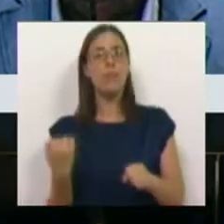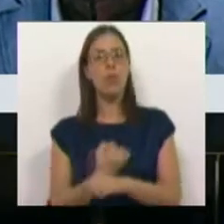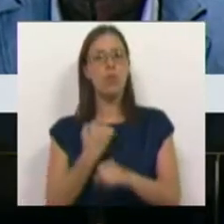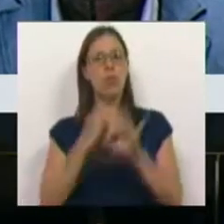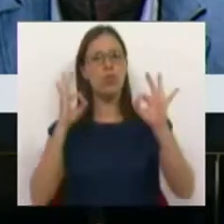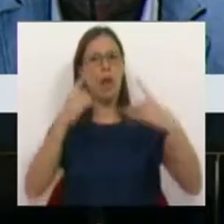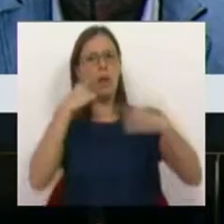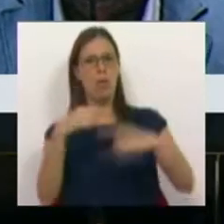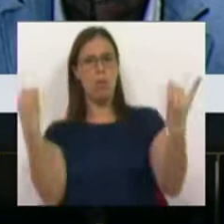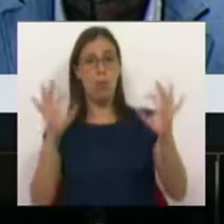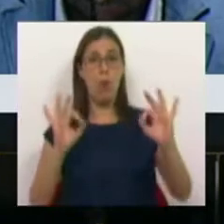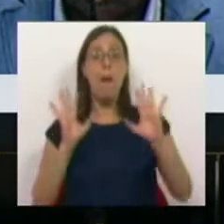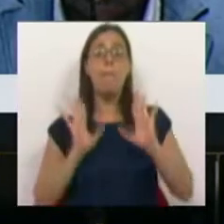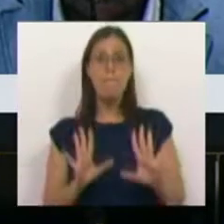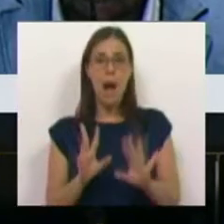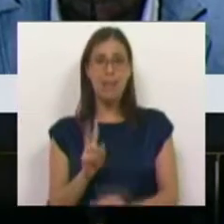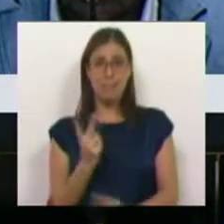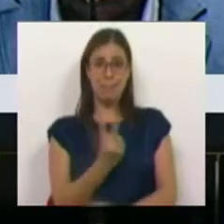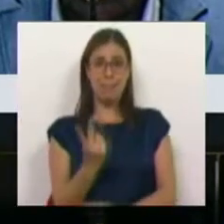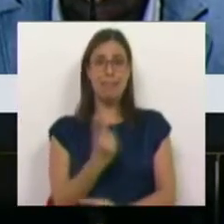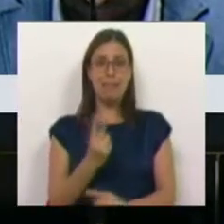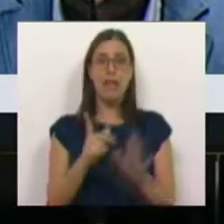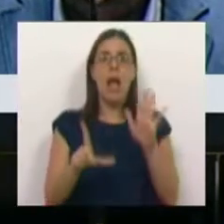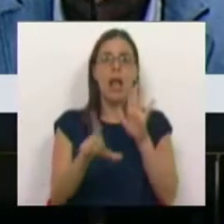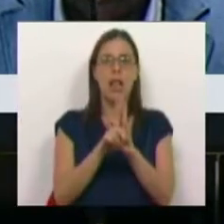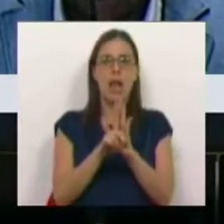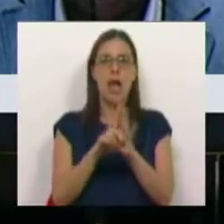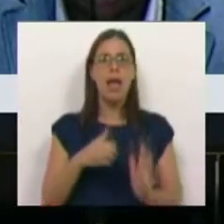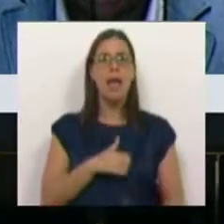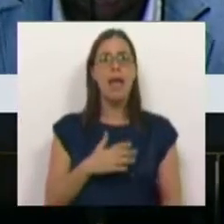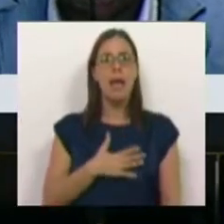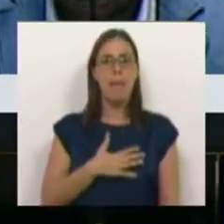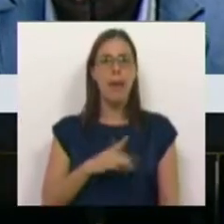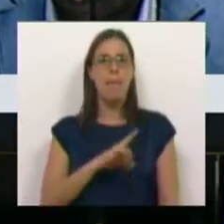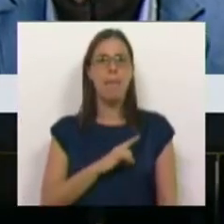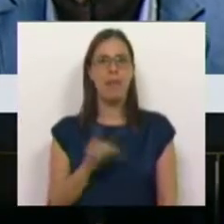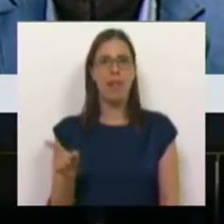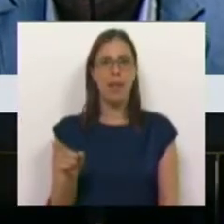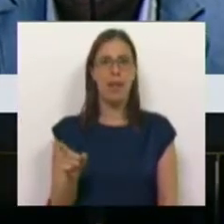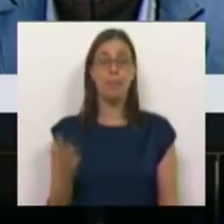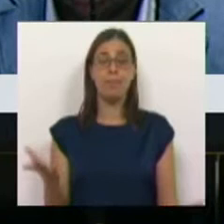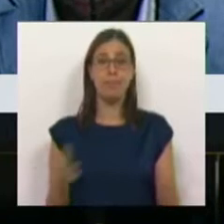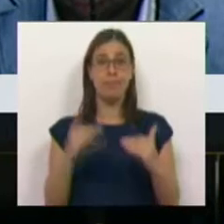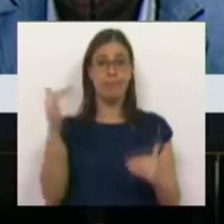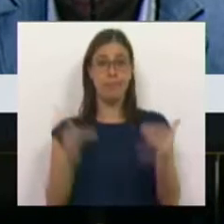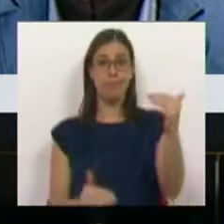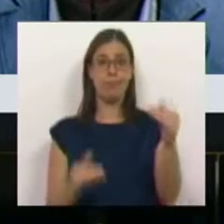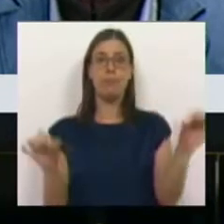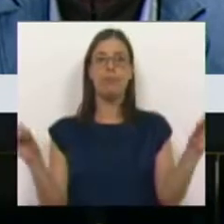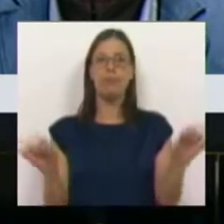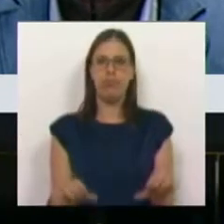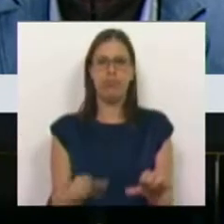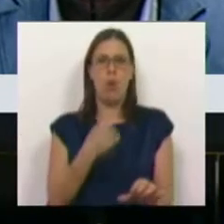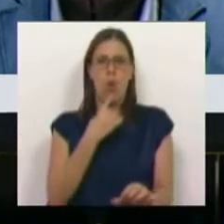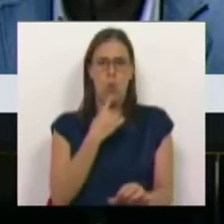funcionários públicos, mas são tratados pela lei de uma empresa privada. Esta desigualdade piorou